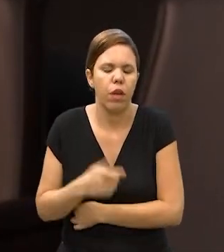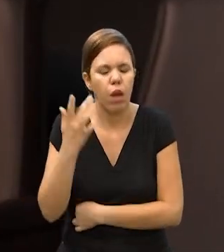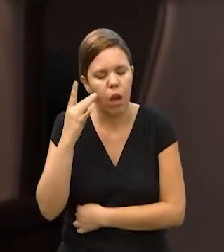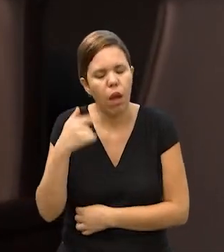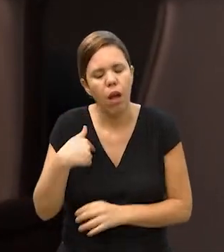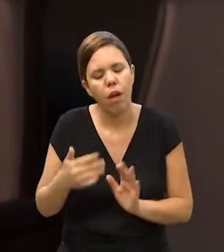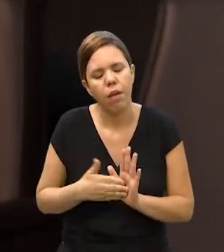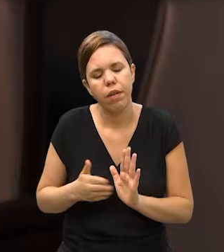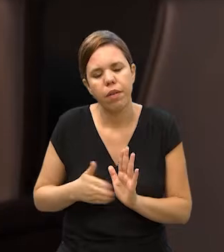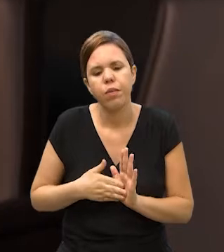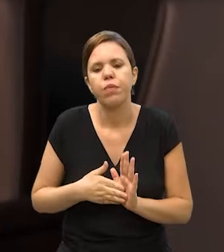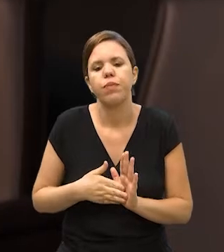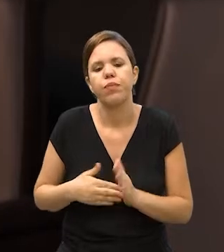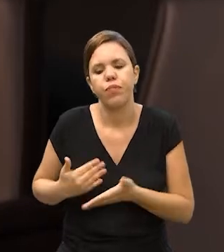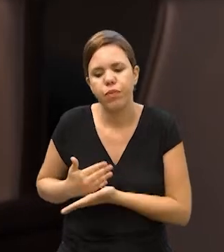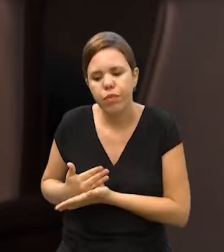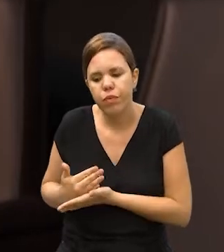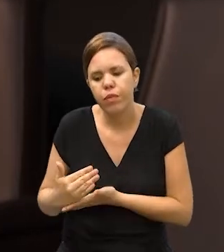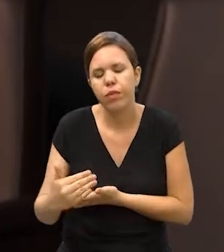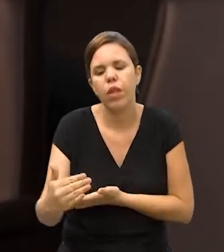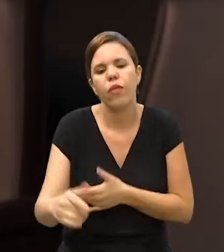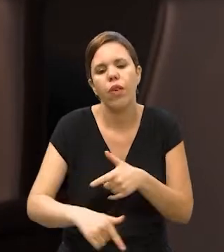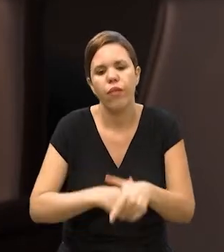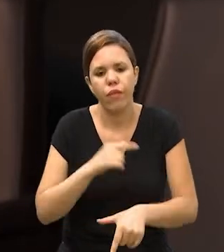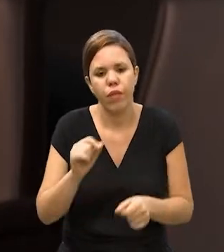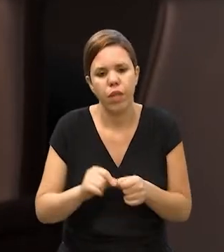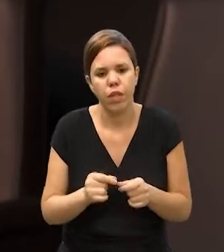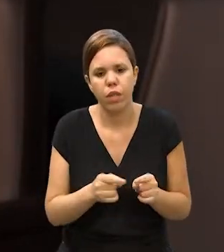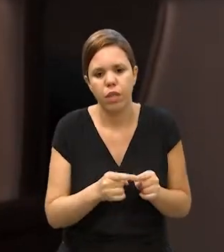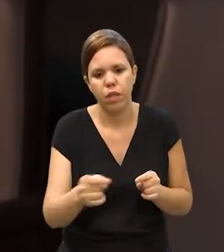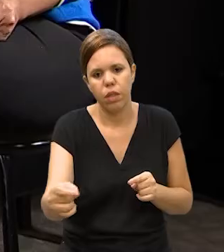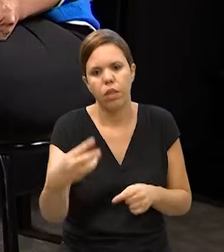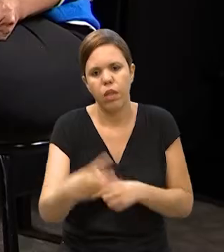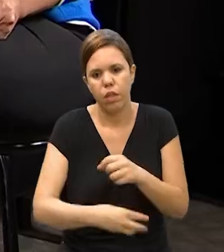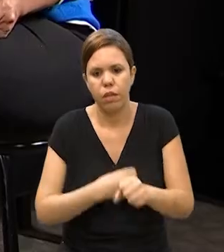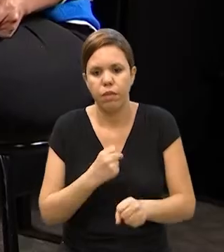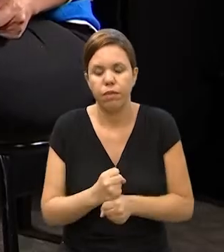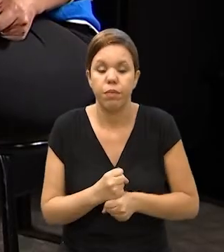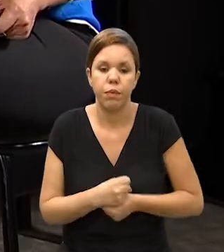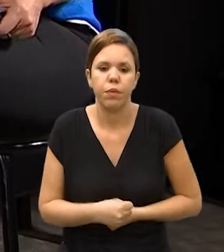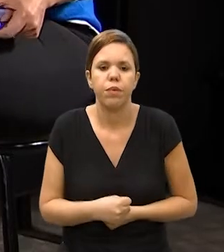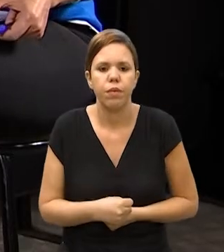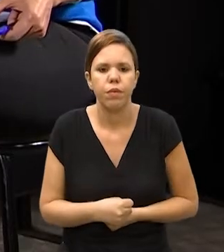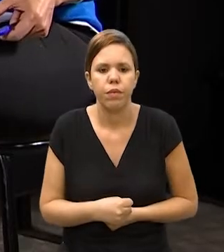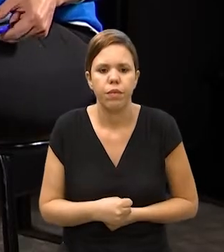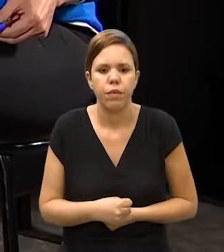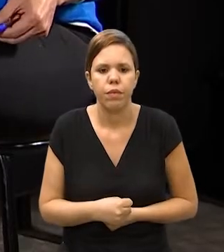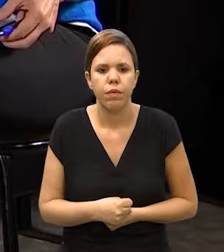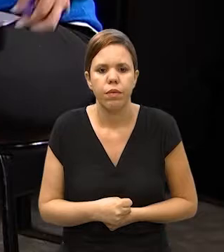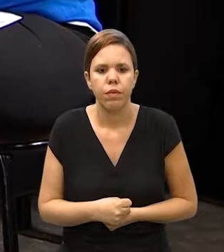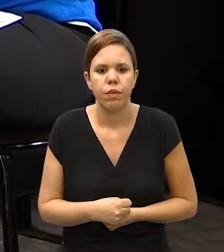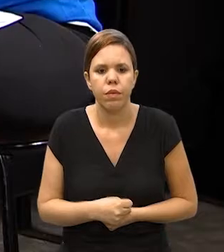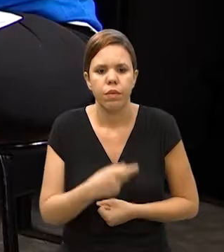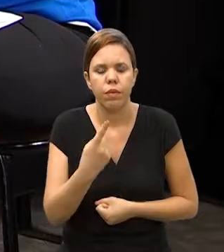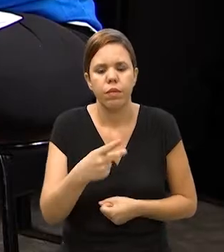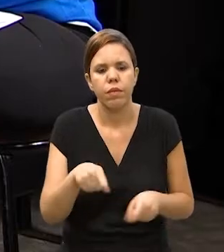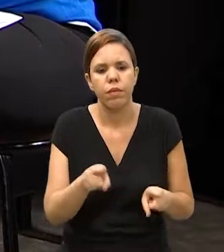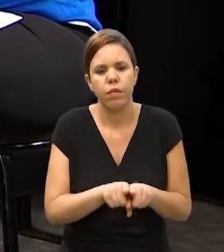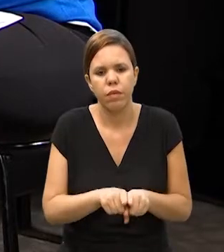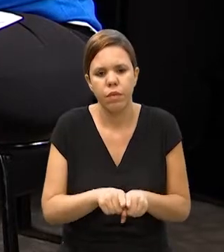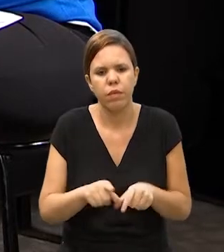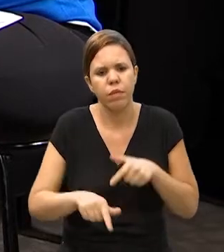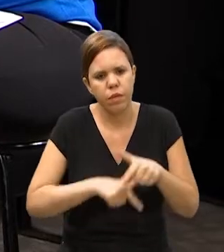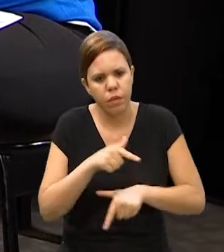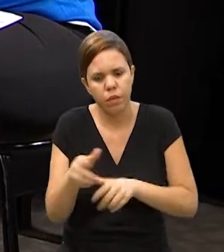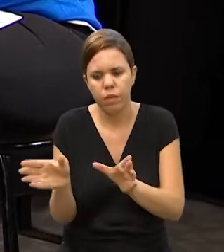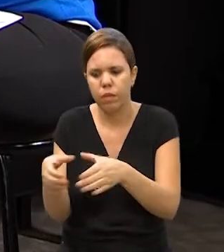me propus desde o início e que eu venho fazendo ao longo aí desses 3 anos. Vereador, pegando esse gancho aí, para o senhor também acaba sendo um